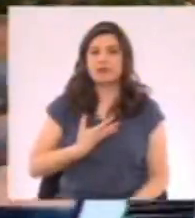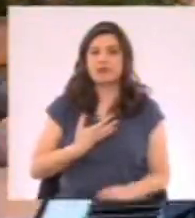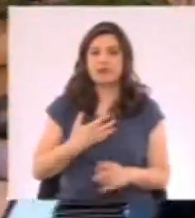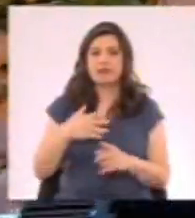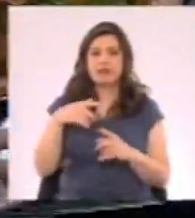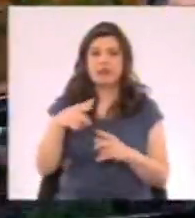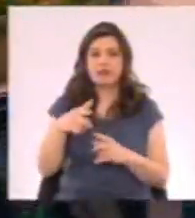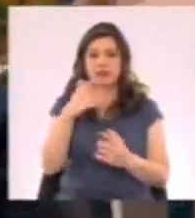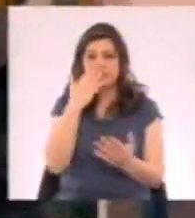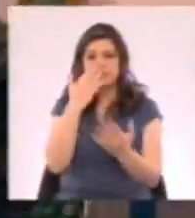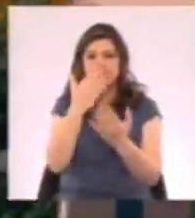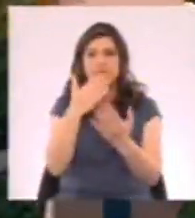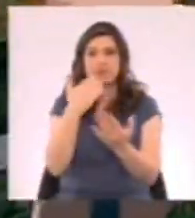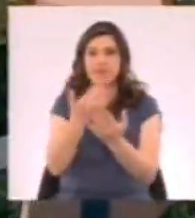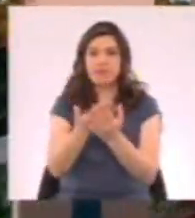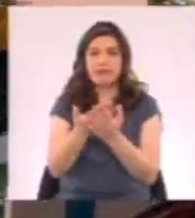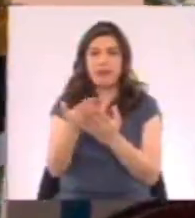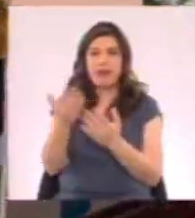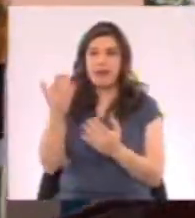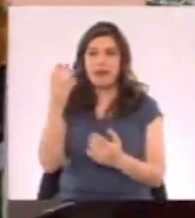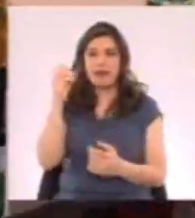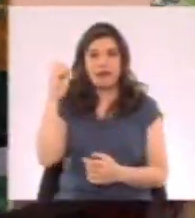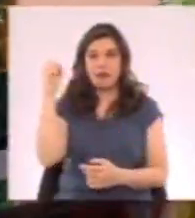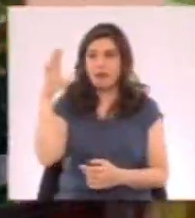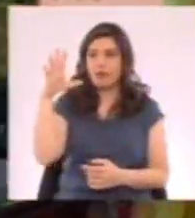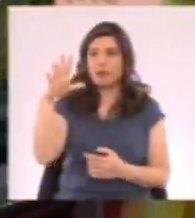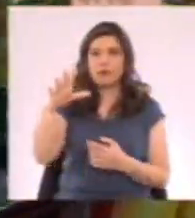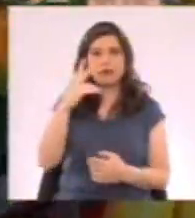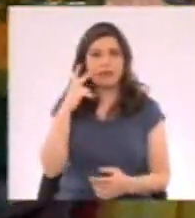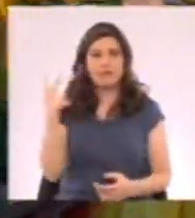à vida, que afinal